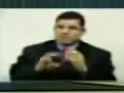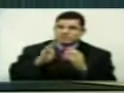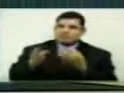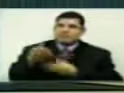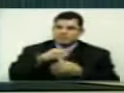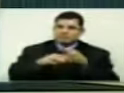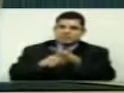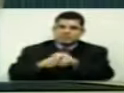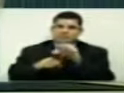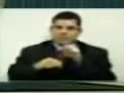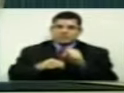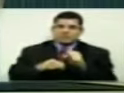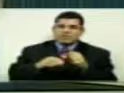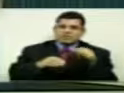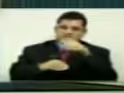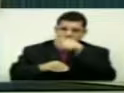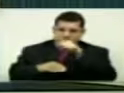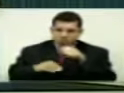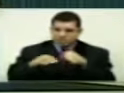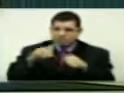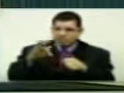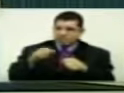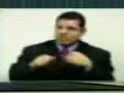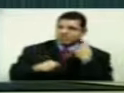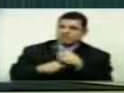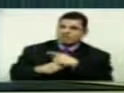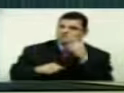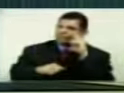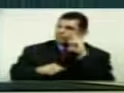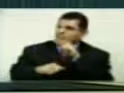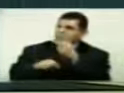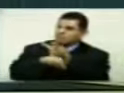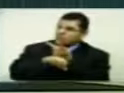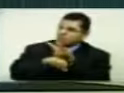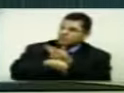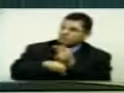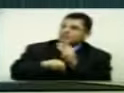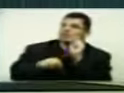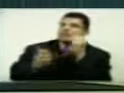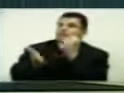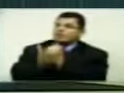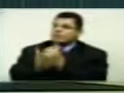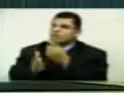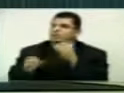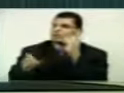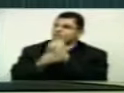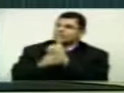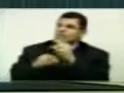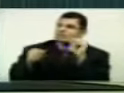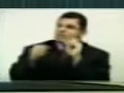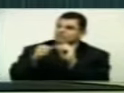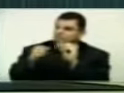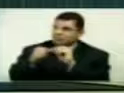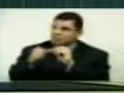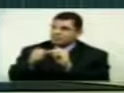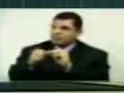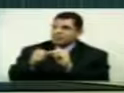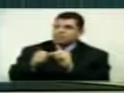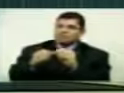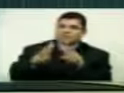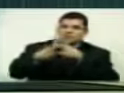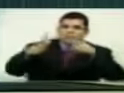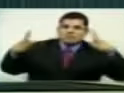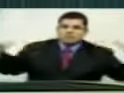é puxar o fio da navalha, que nós vamos achar, que encontrar que o que está sendo feito é